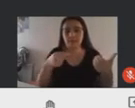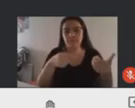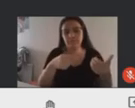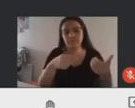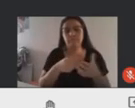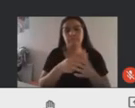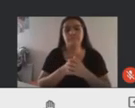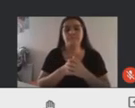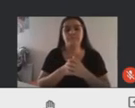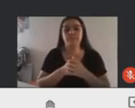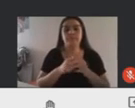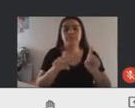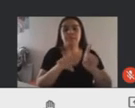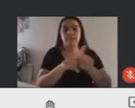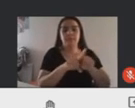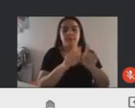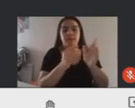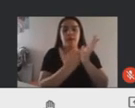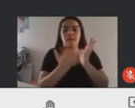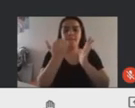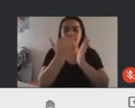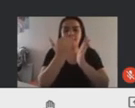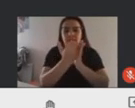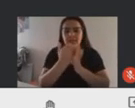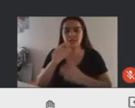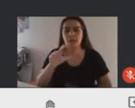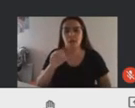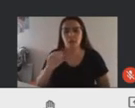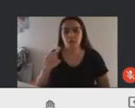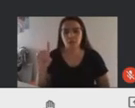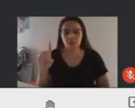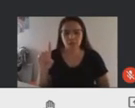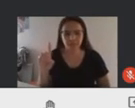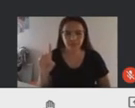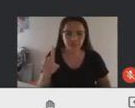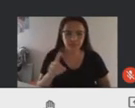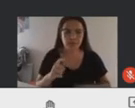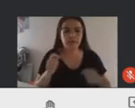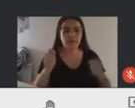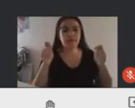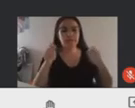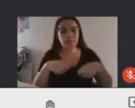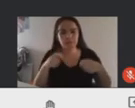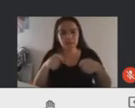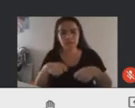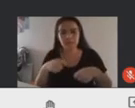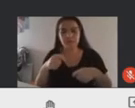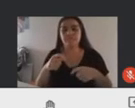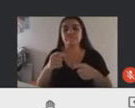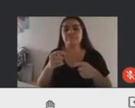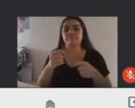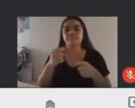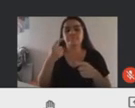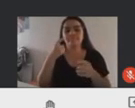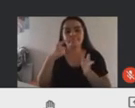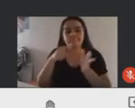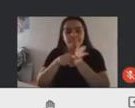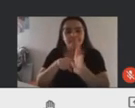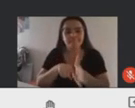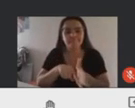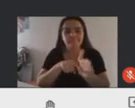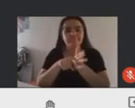aumento significativo do limite de detecção, existe a possibilidade de especiação e ela pode ser combinada